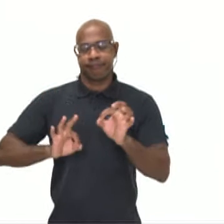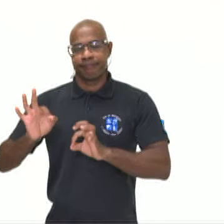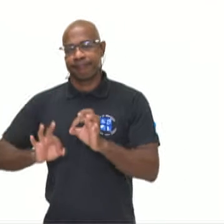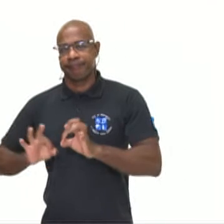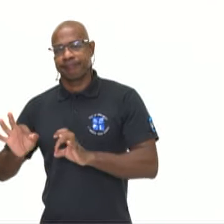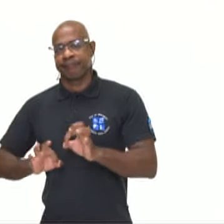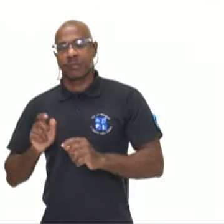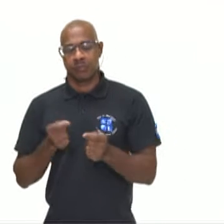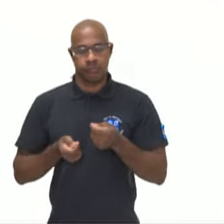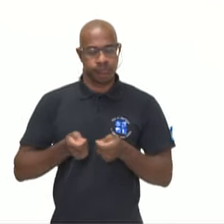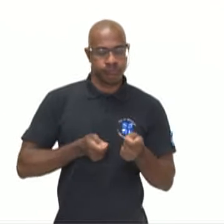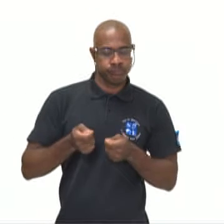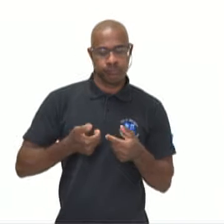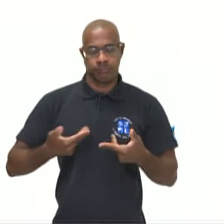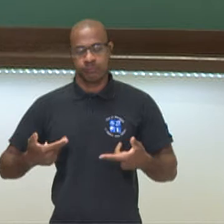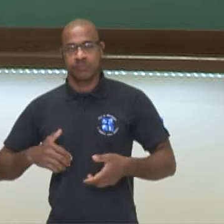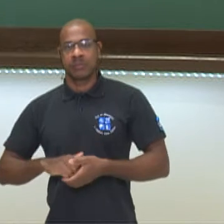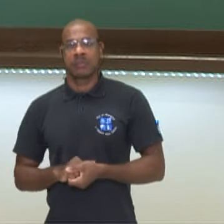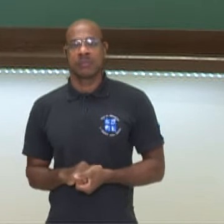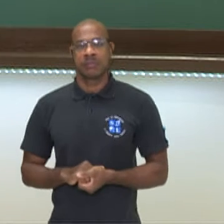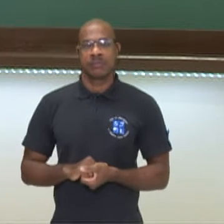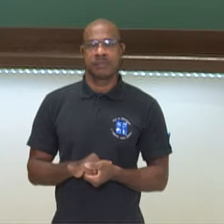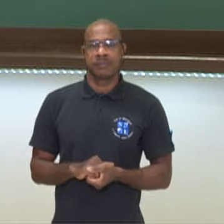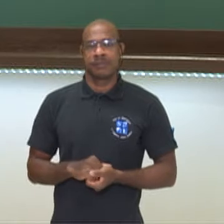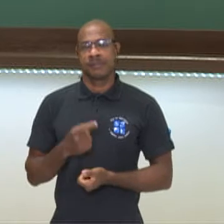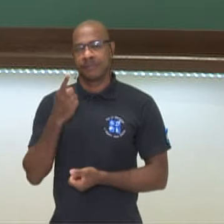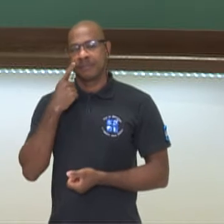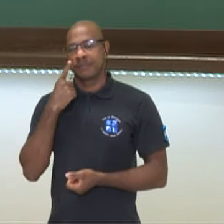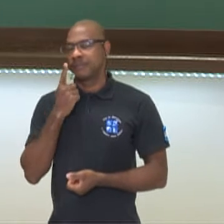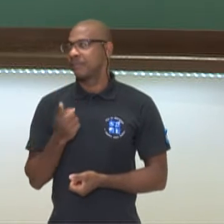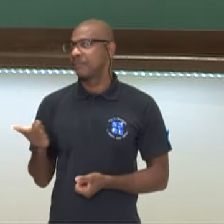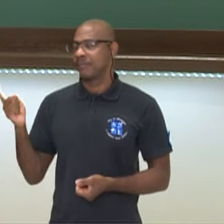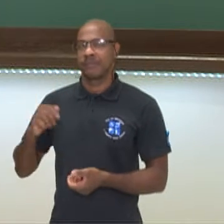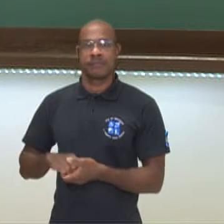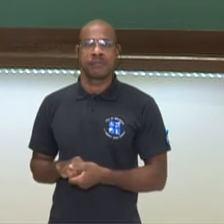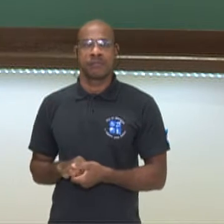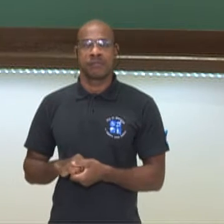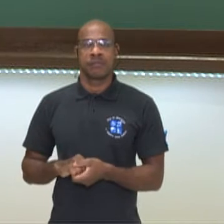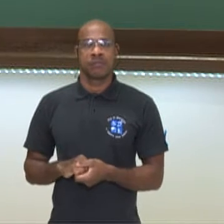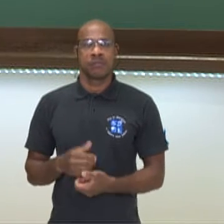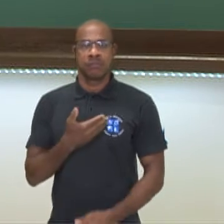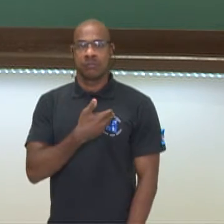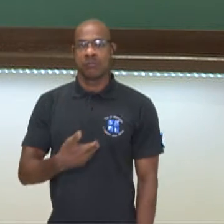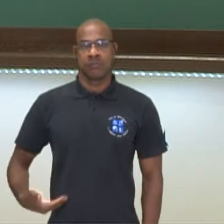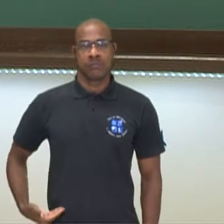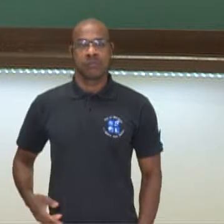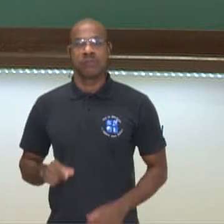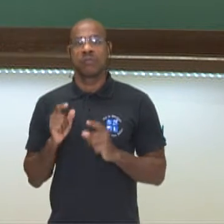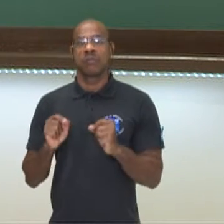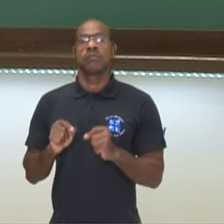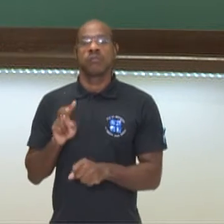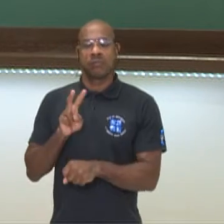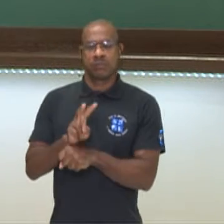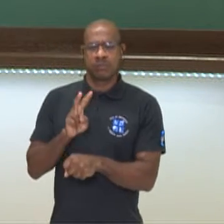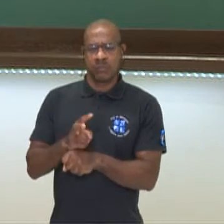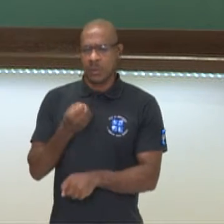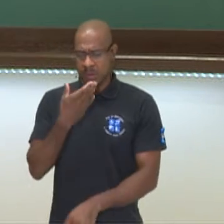da economia. Vem comigo? O Estado promove o bem-estar da